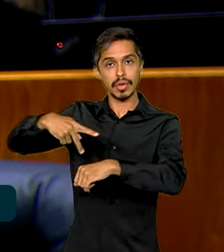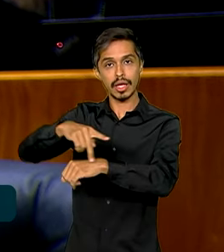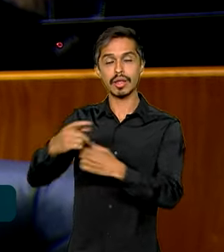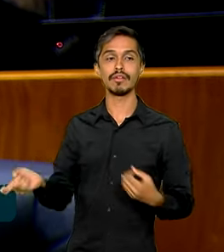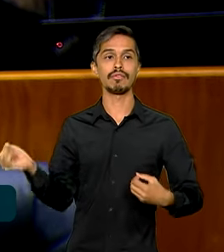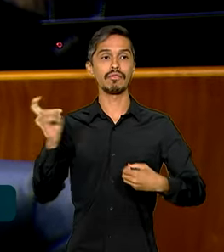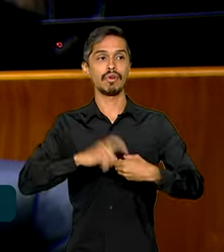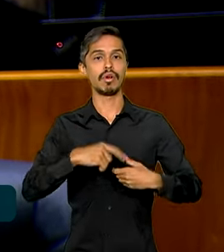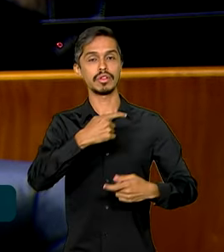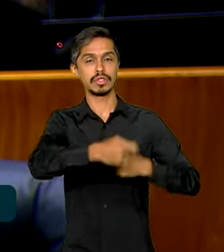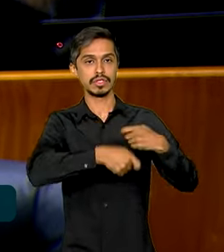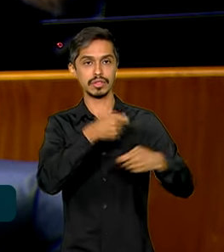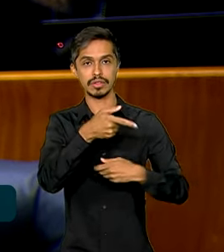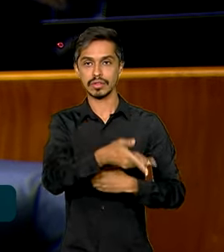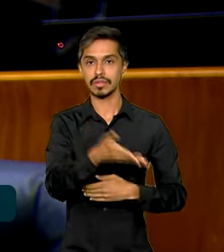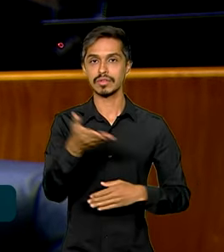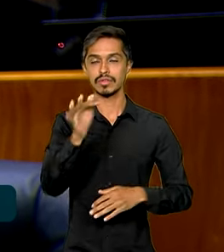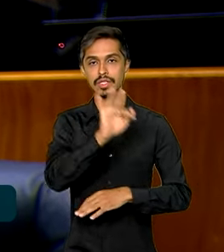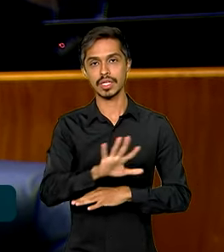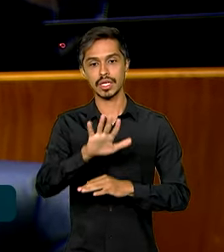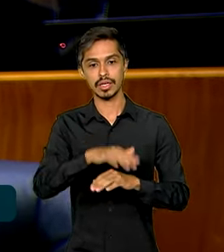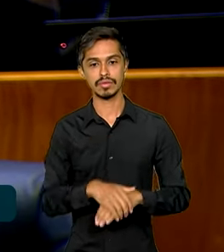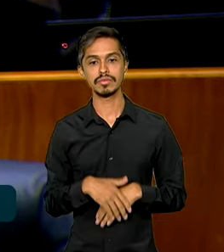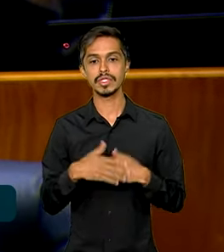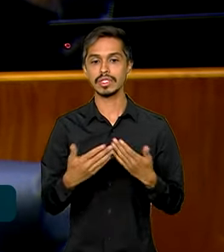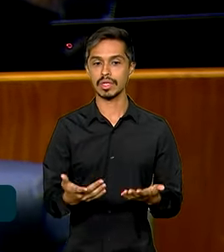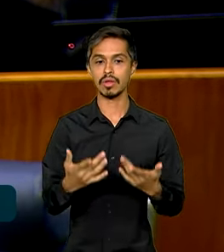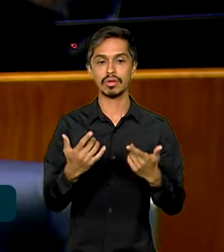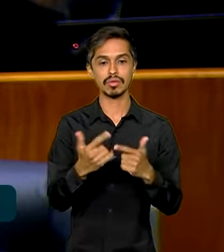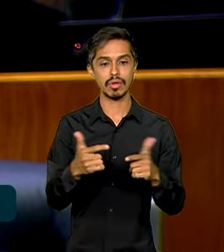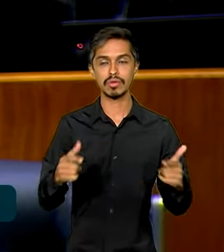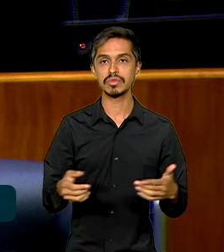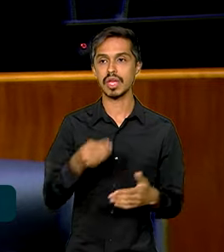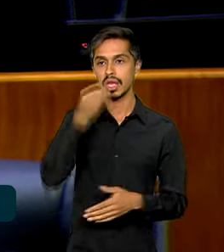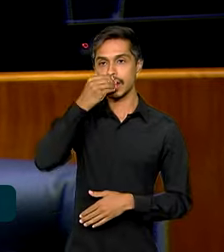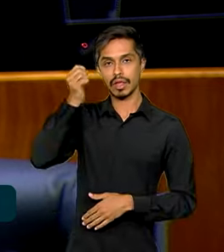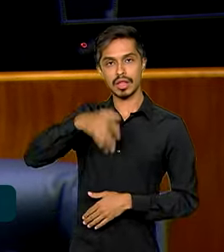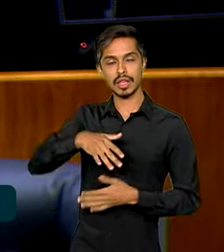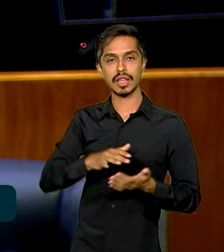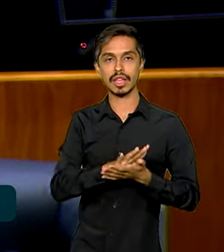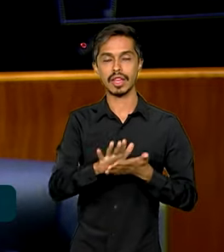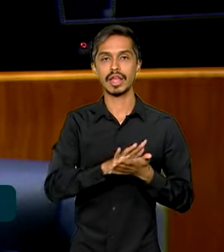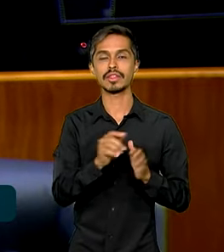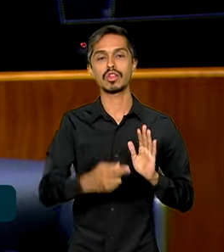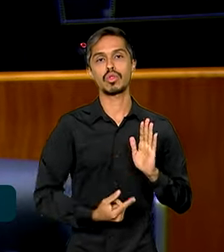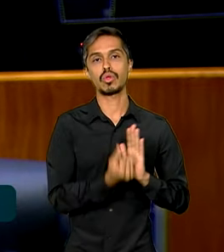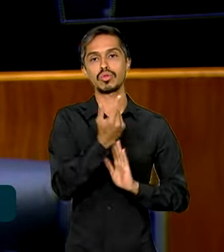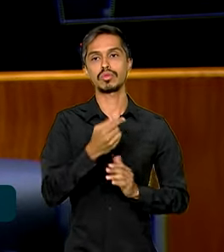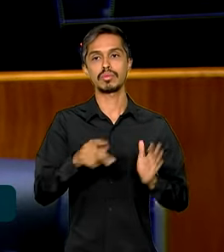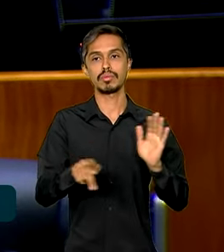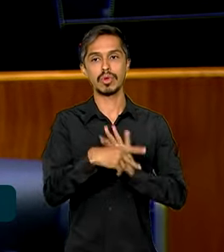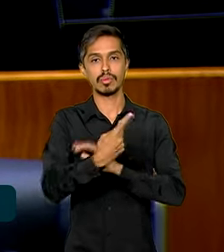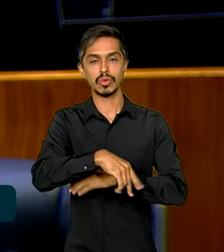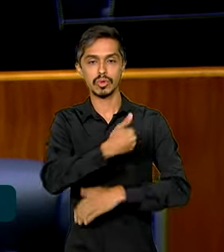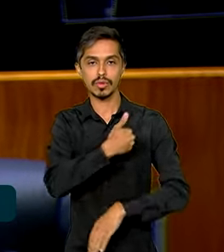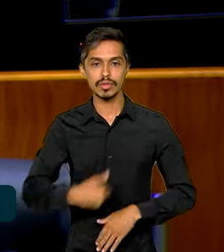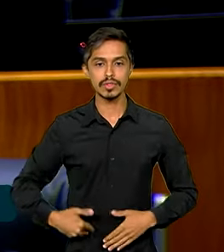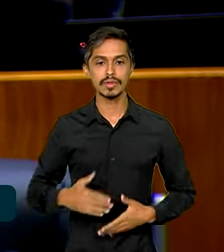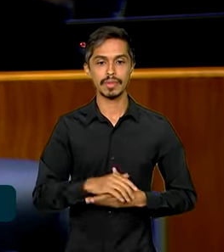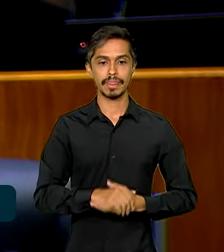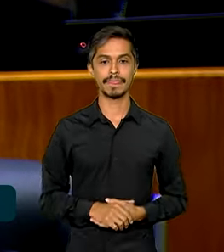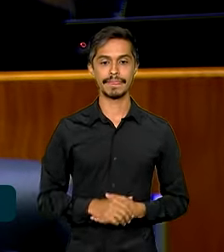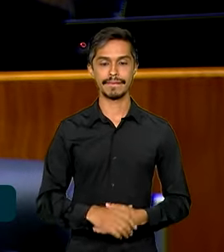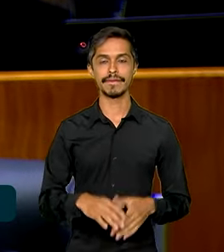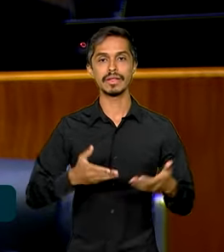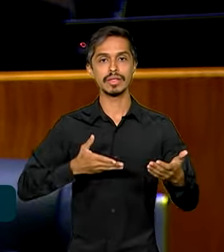fazer parte do orçamento Federal sem que haja descuido das contas públicas a promulgação da reforma